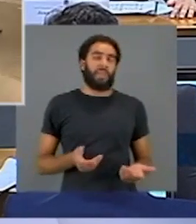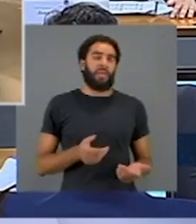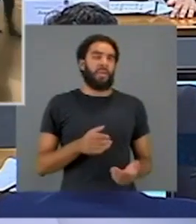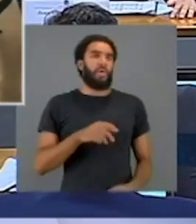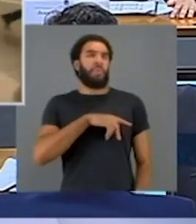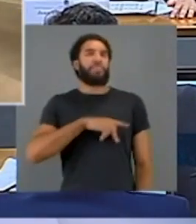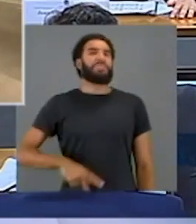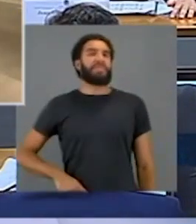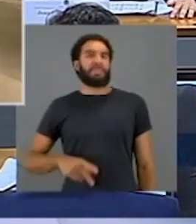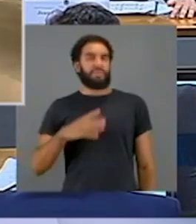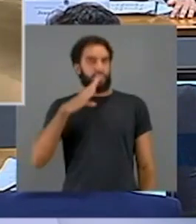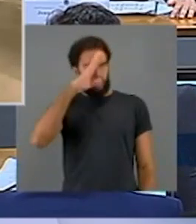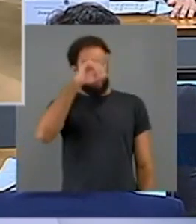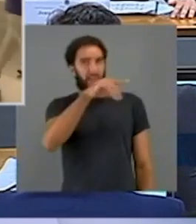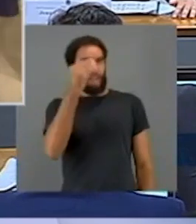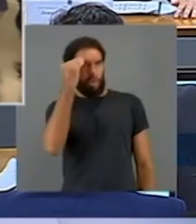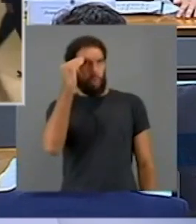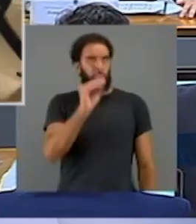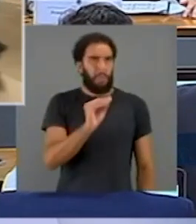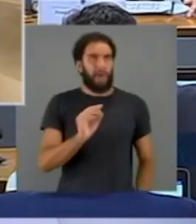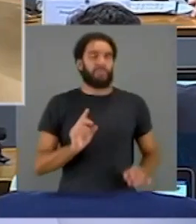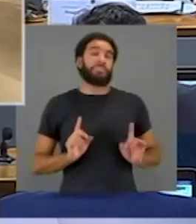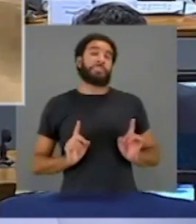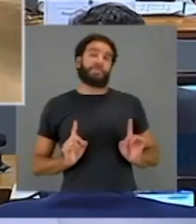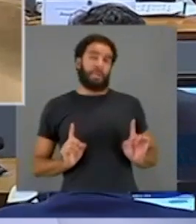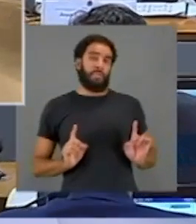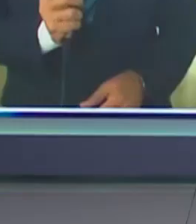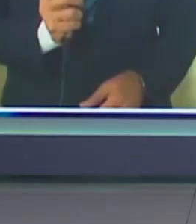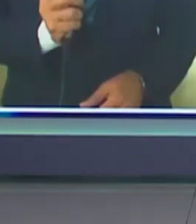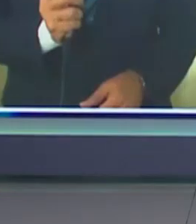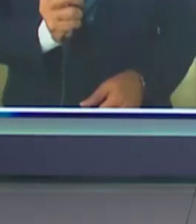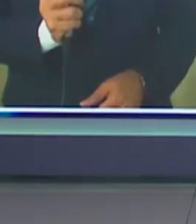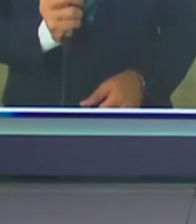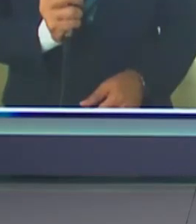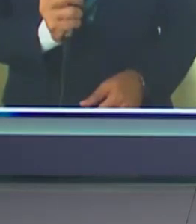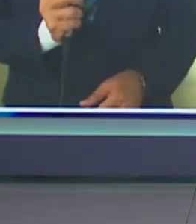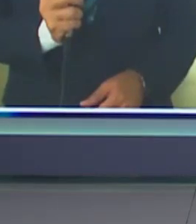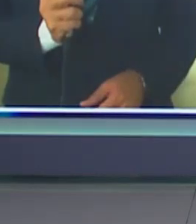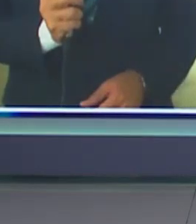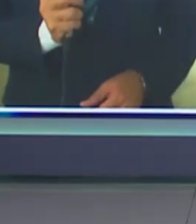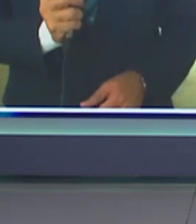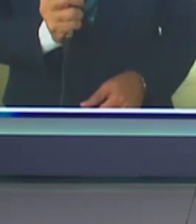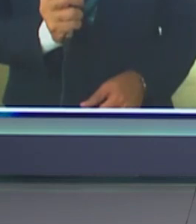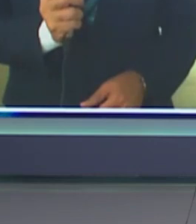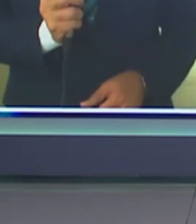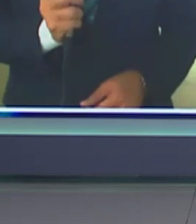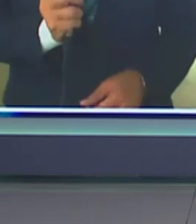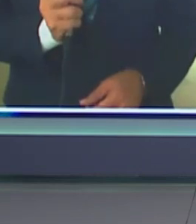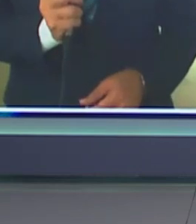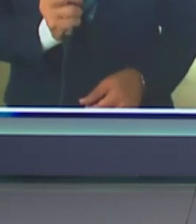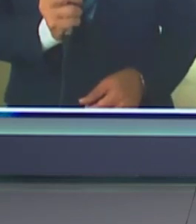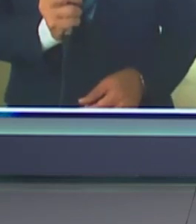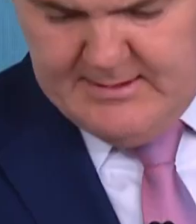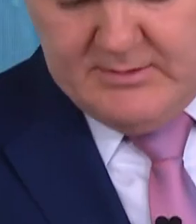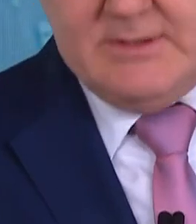e fuzis para um golpe só palavras não adiantam não viu esse é o ponto né Zé Maria Trindade Obrigada análise do Zé Maria